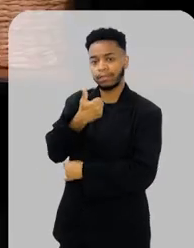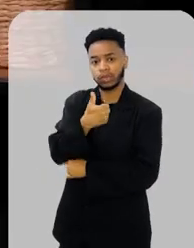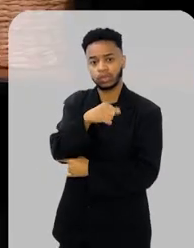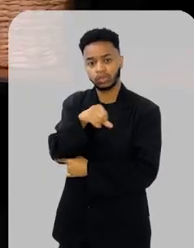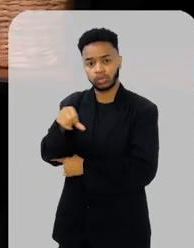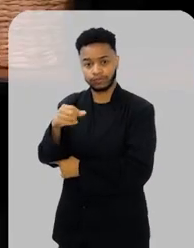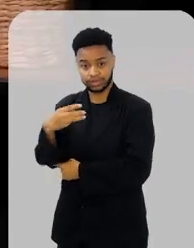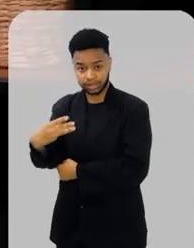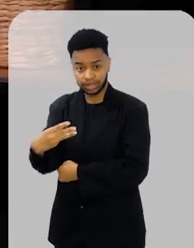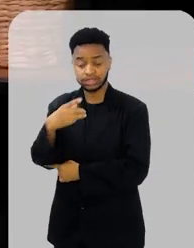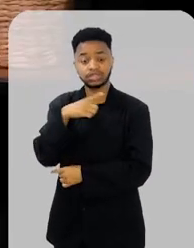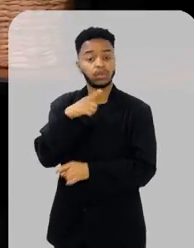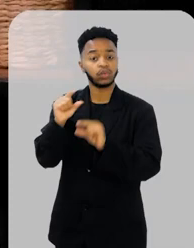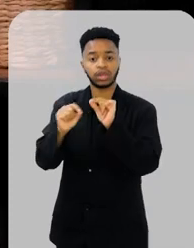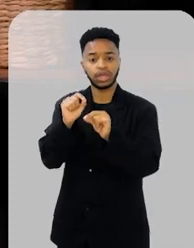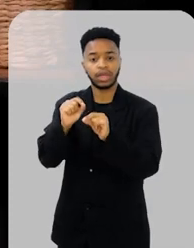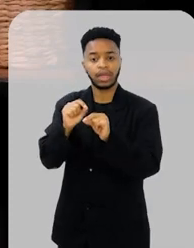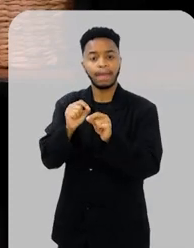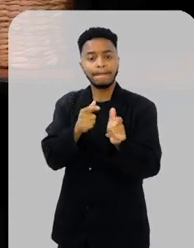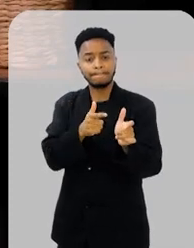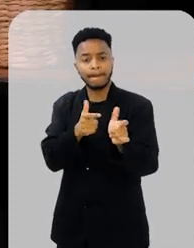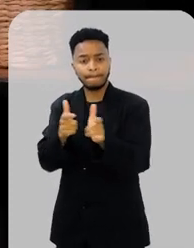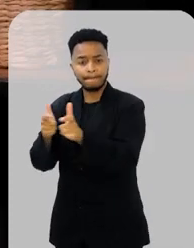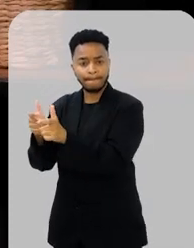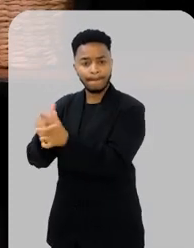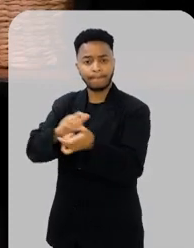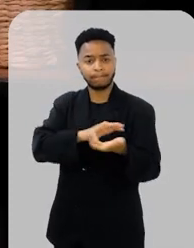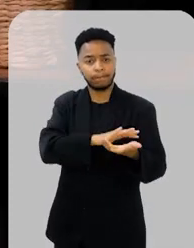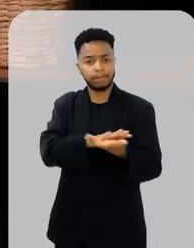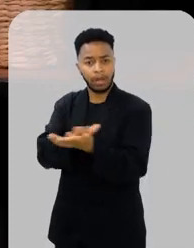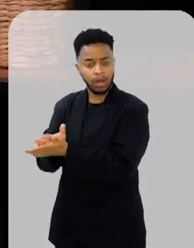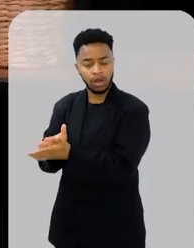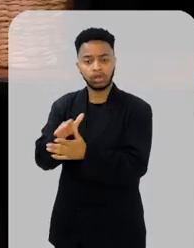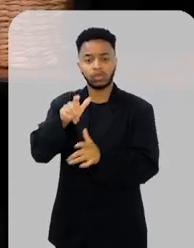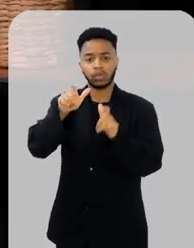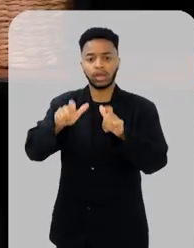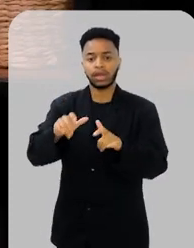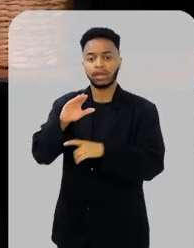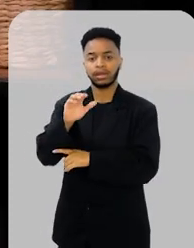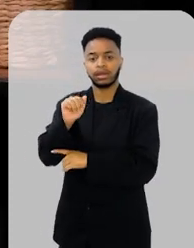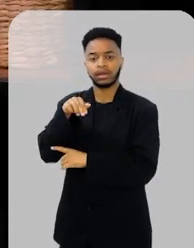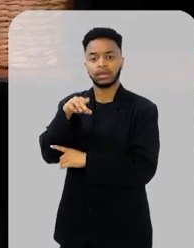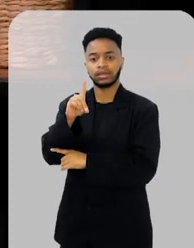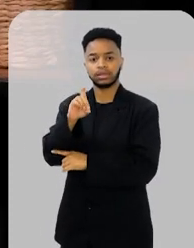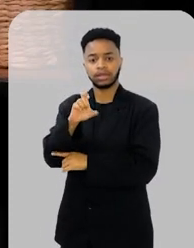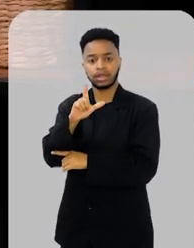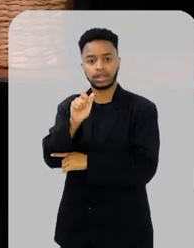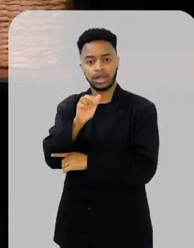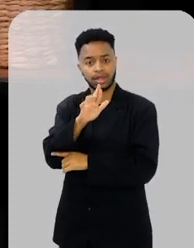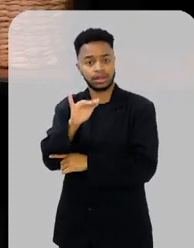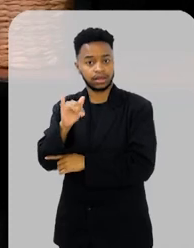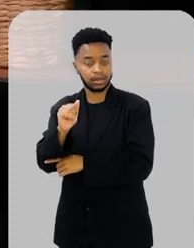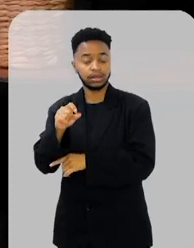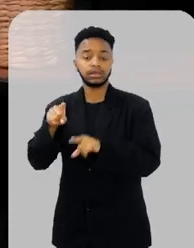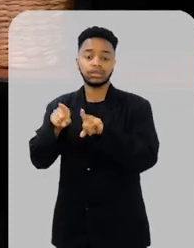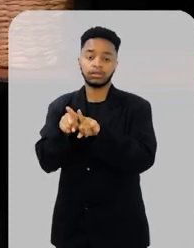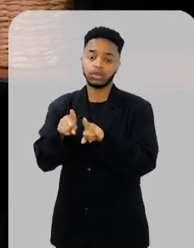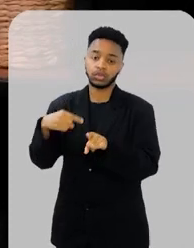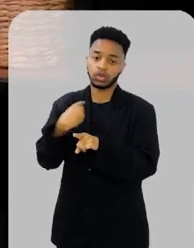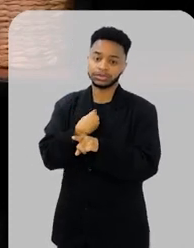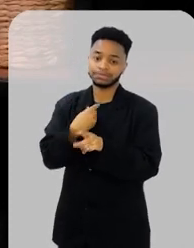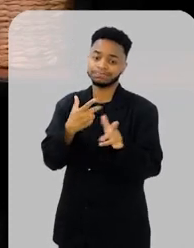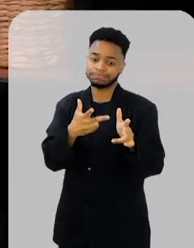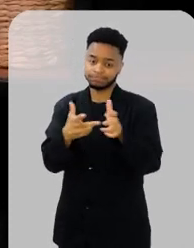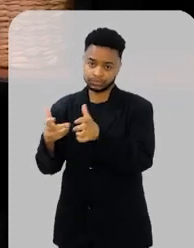em 93, teve a questão da chacina da Candelária, né? E a gente vem acompanhando essa questão